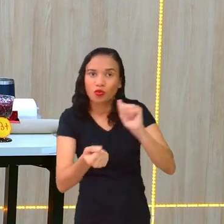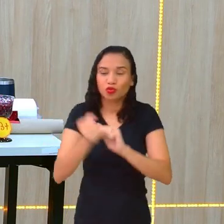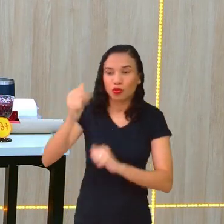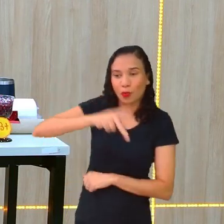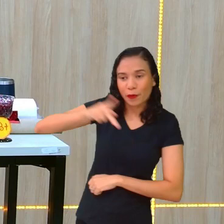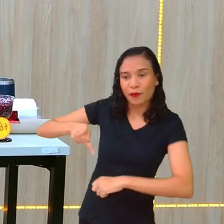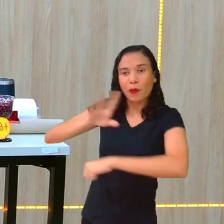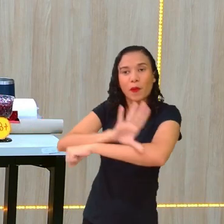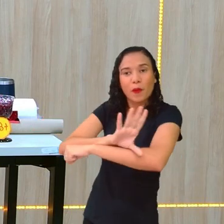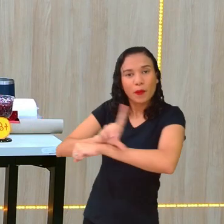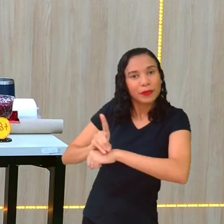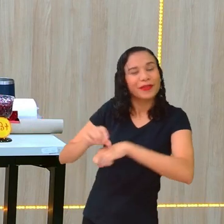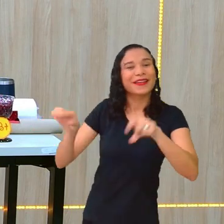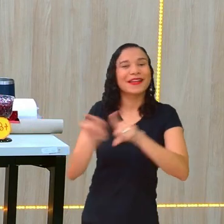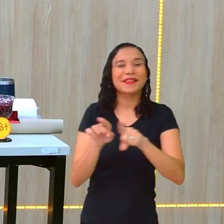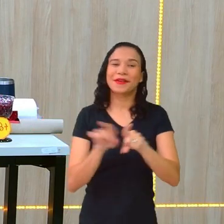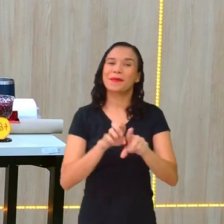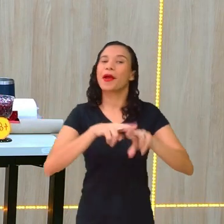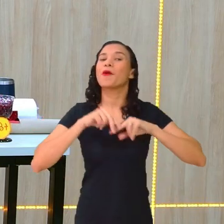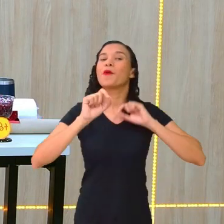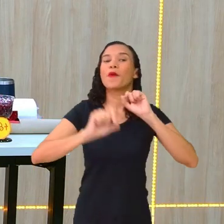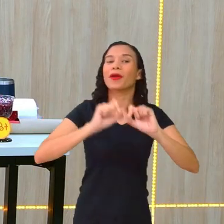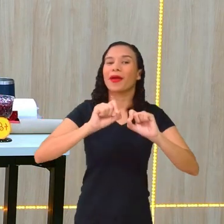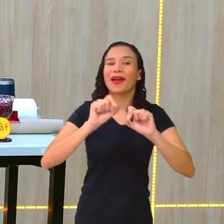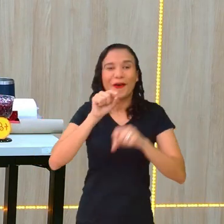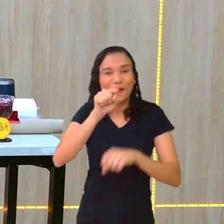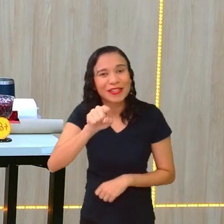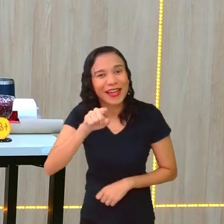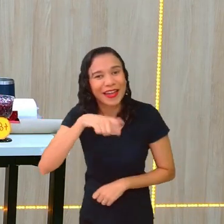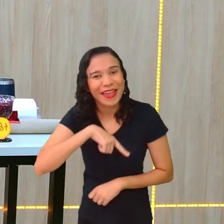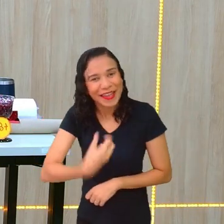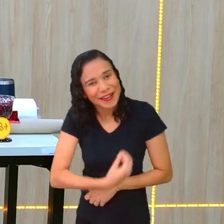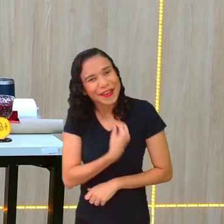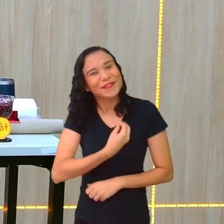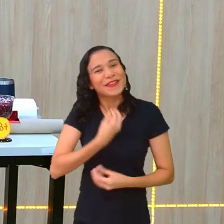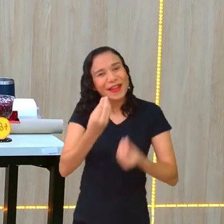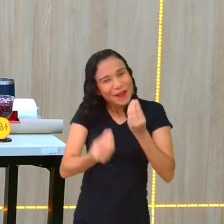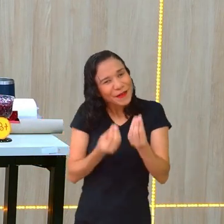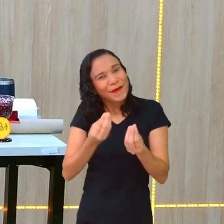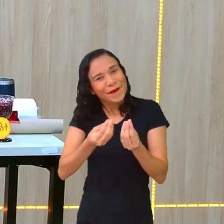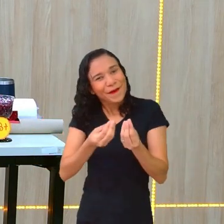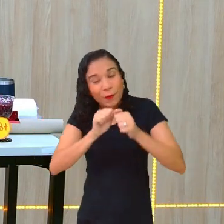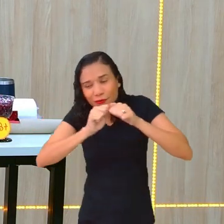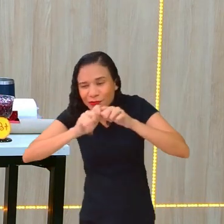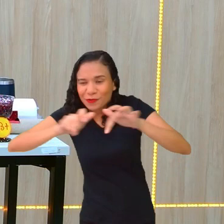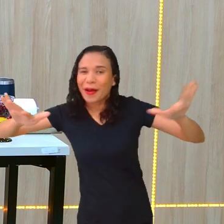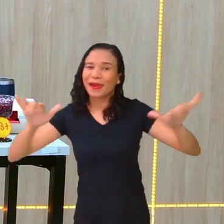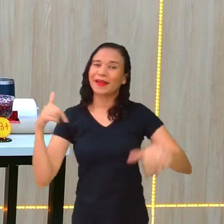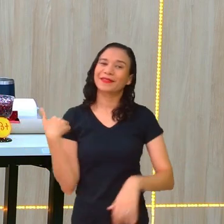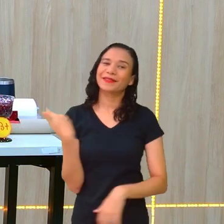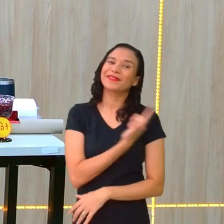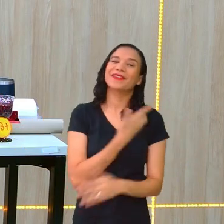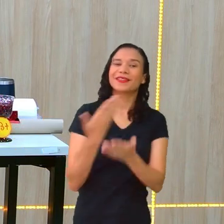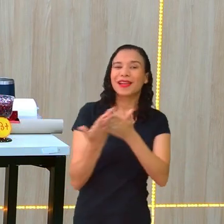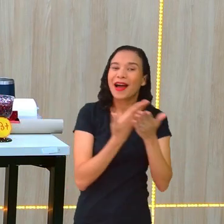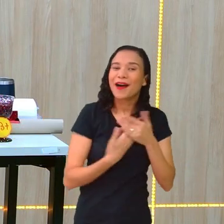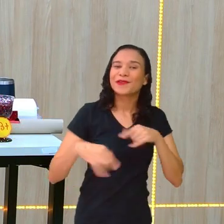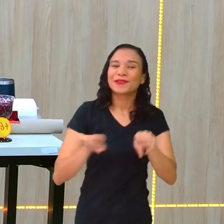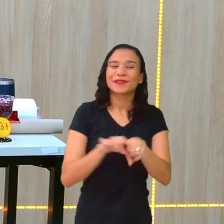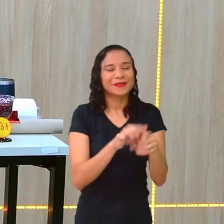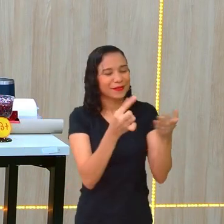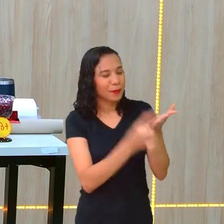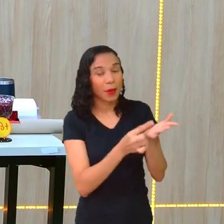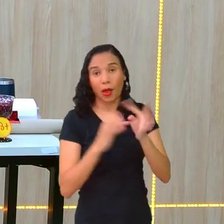os coordenadores e até mesmo, né, a vocês que estão um compartilhando com o outro aí o aplicativo para que todos